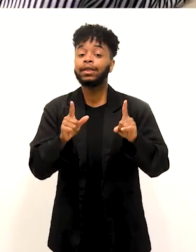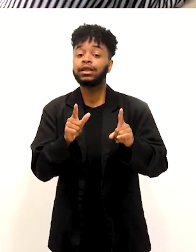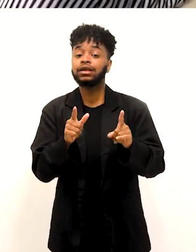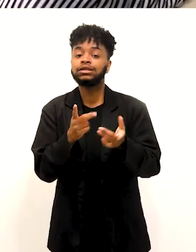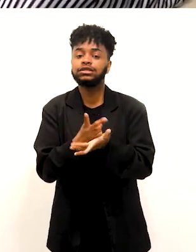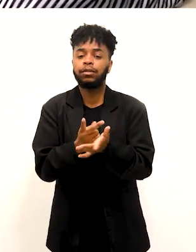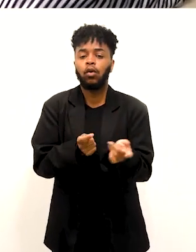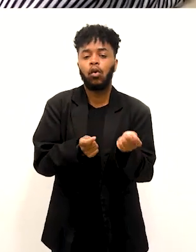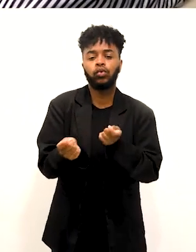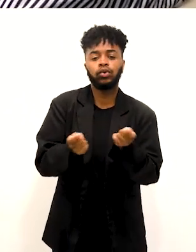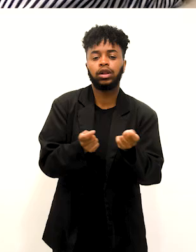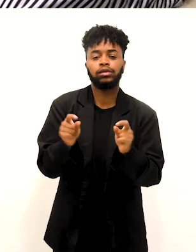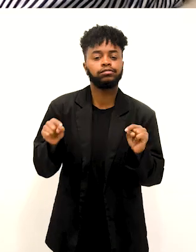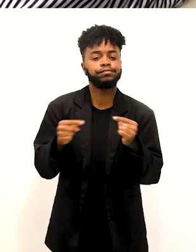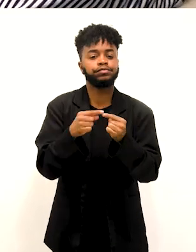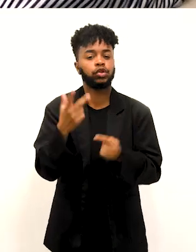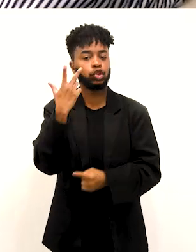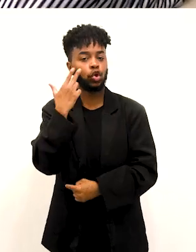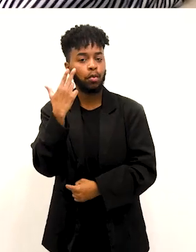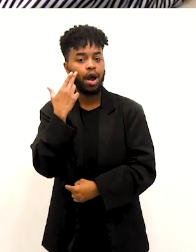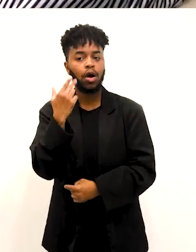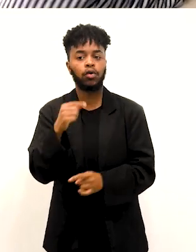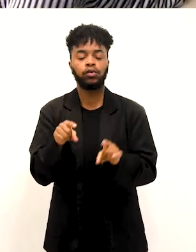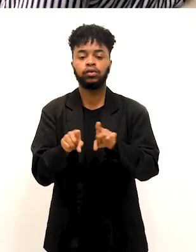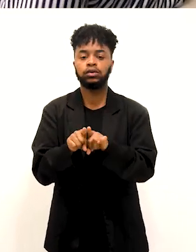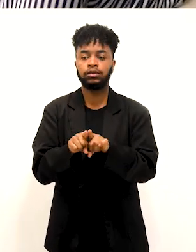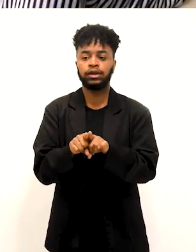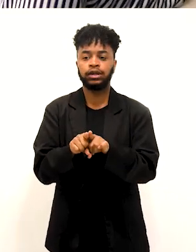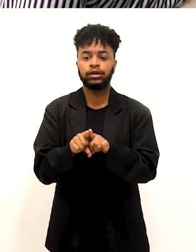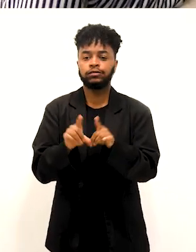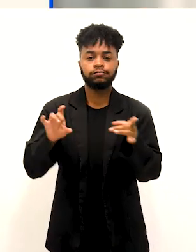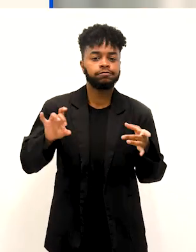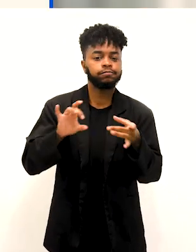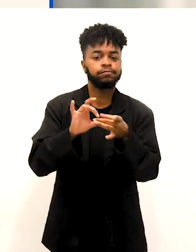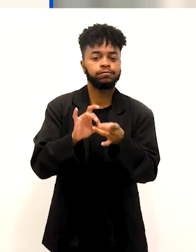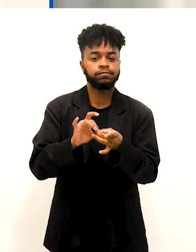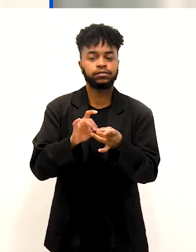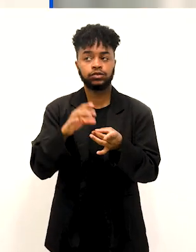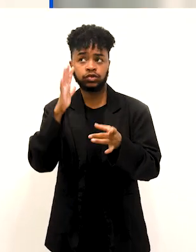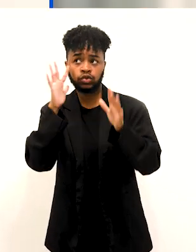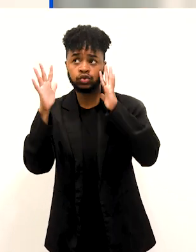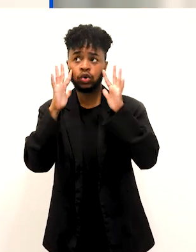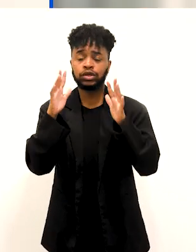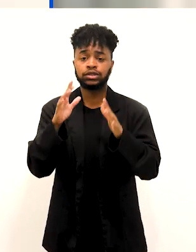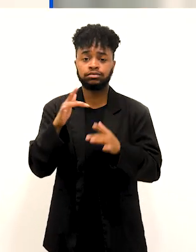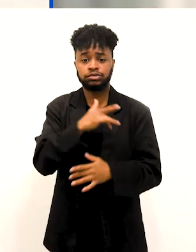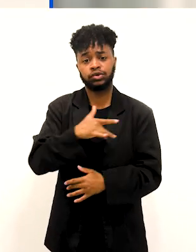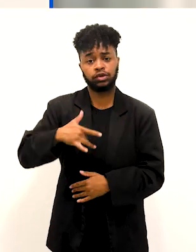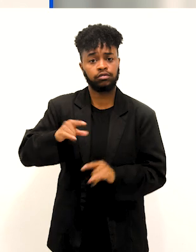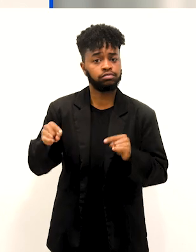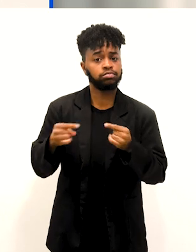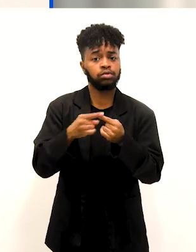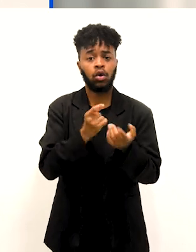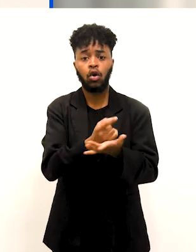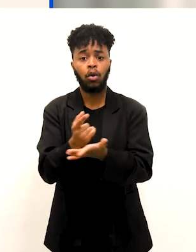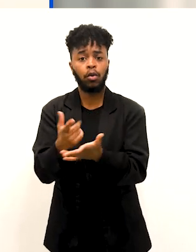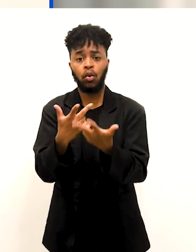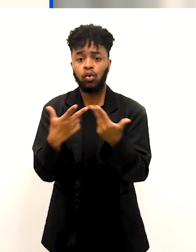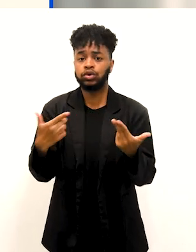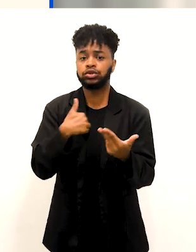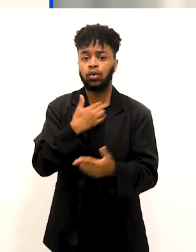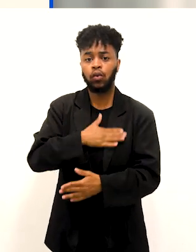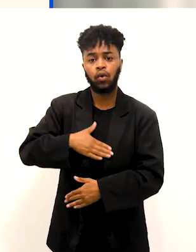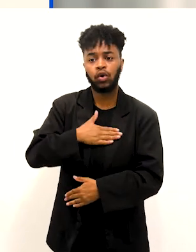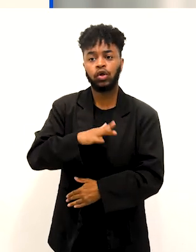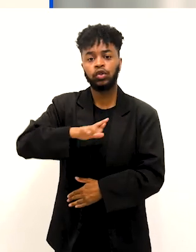tudo controlado, tudo dentro do normal, tudo dentro de uma expectativa saudável e sadia de consumo, daquilo que eu